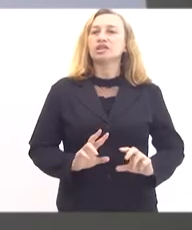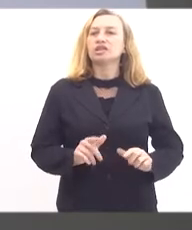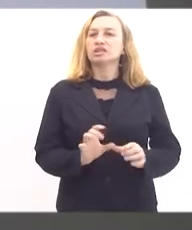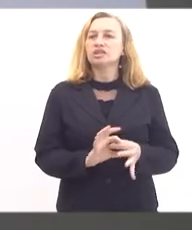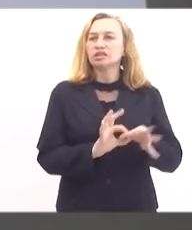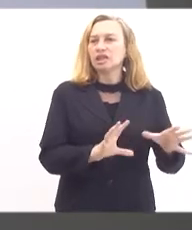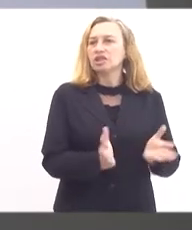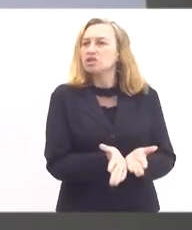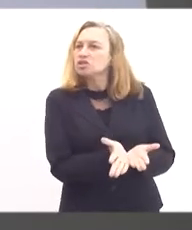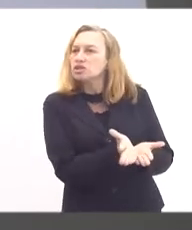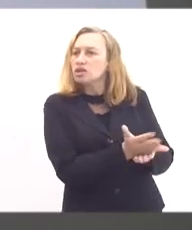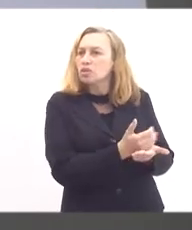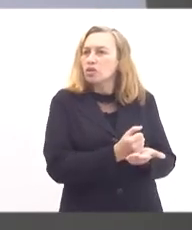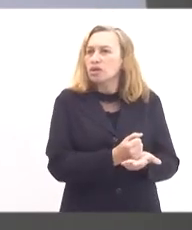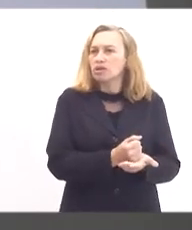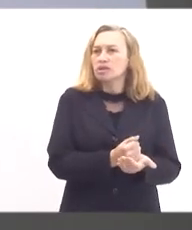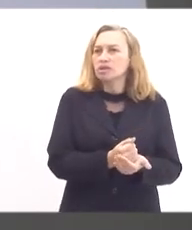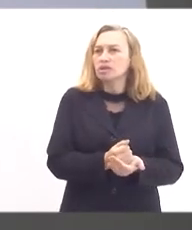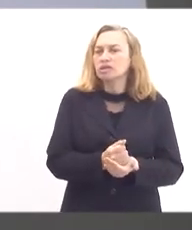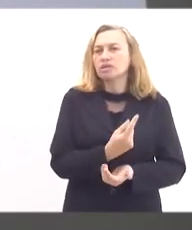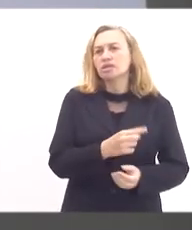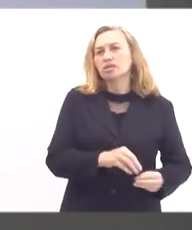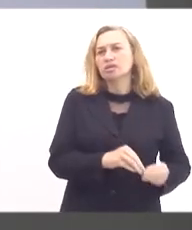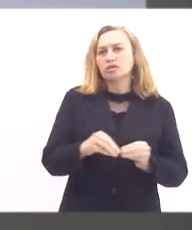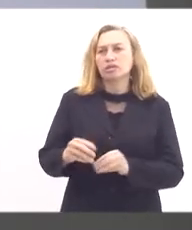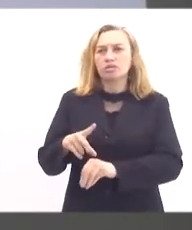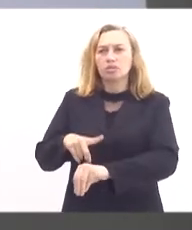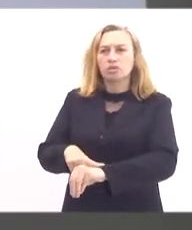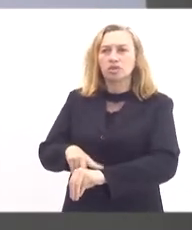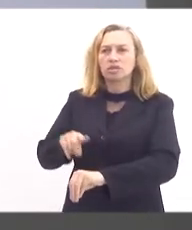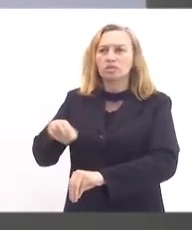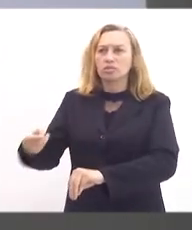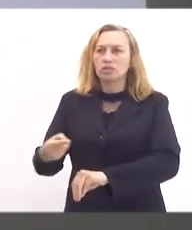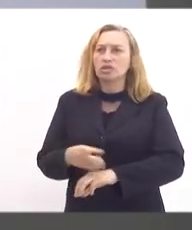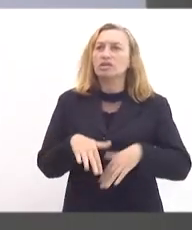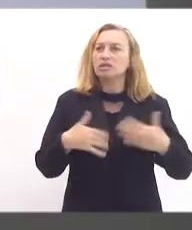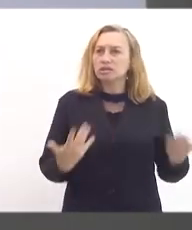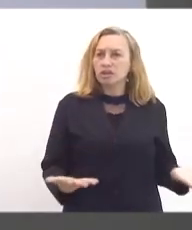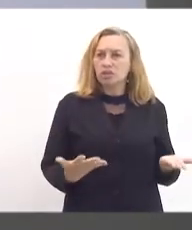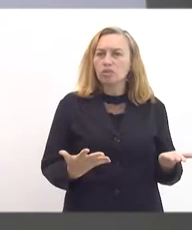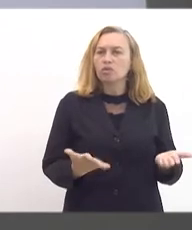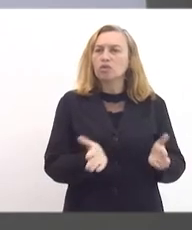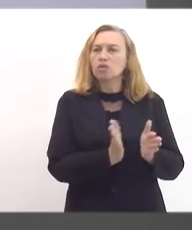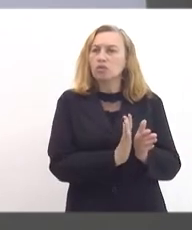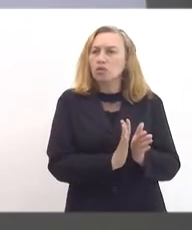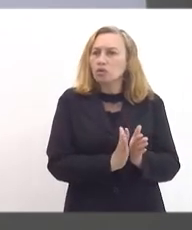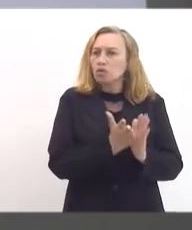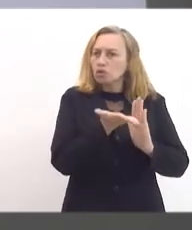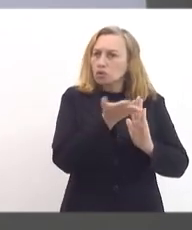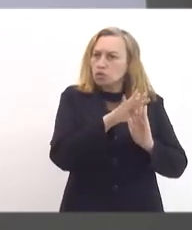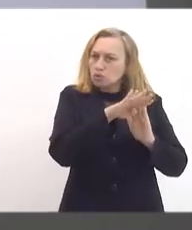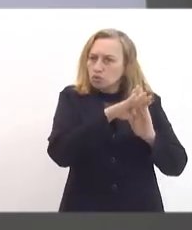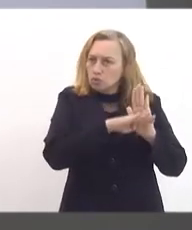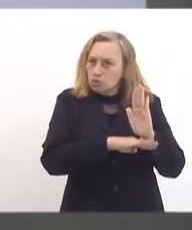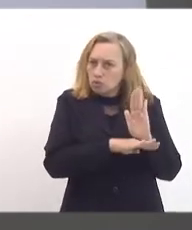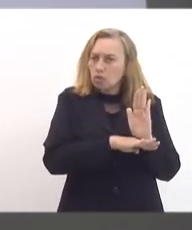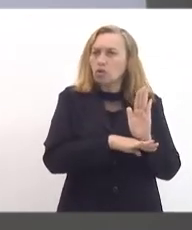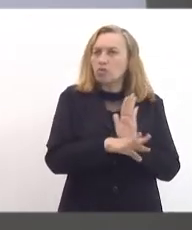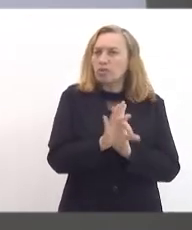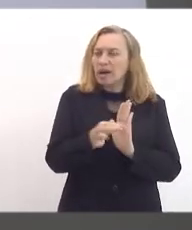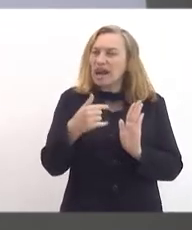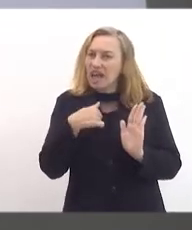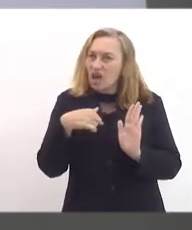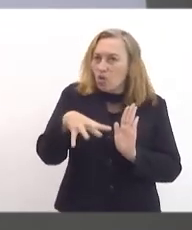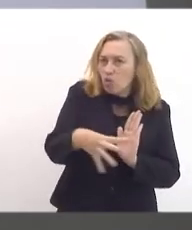naquele momento e passa por um momento subsequente Então como Norma paradigmática para eu